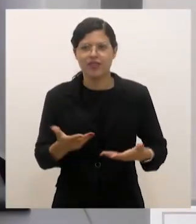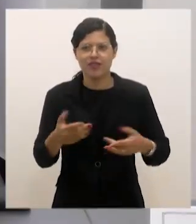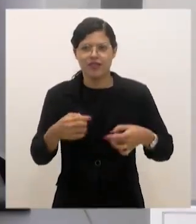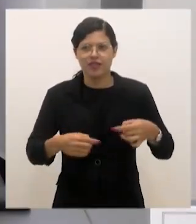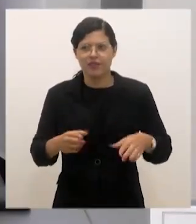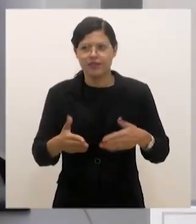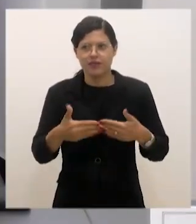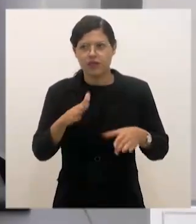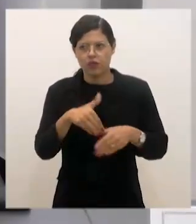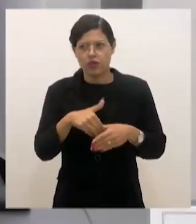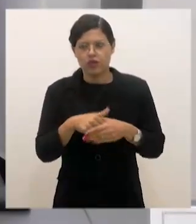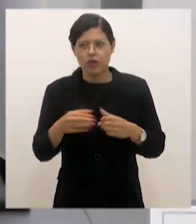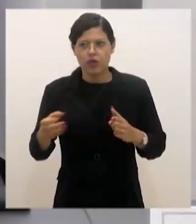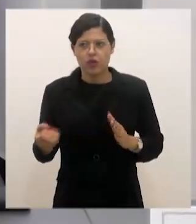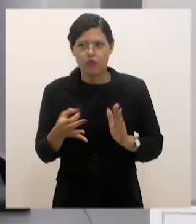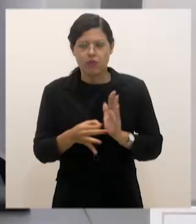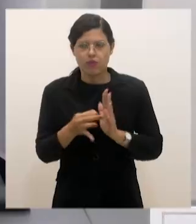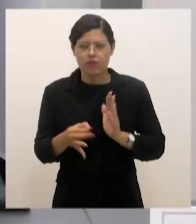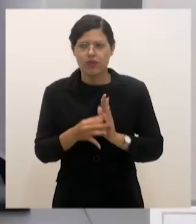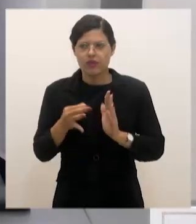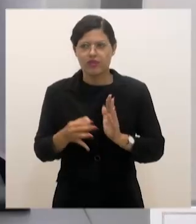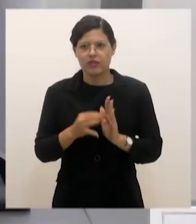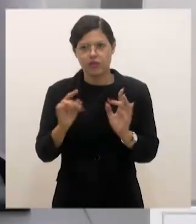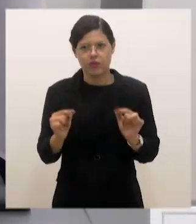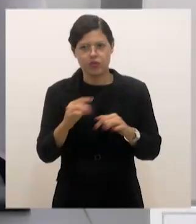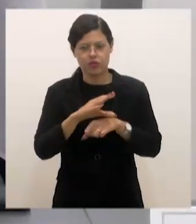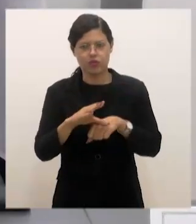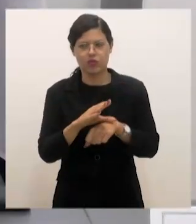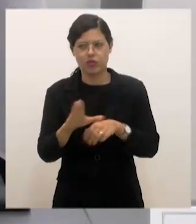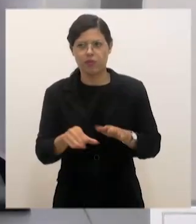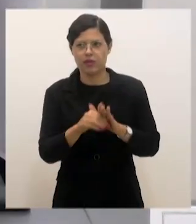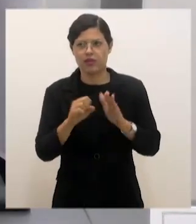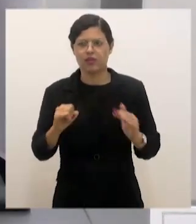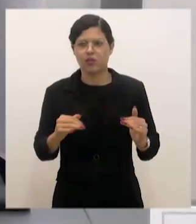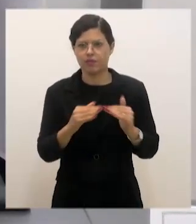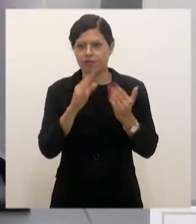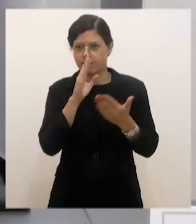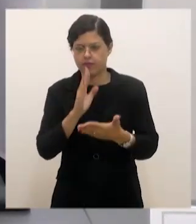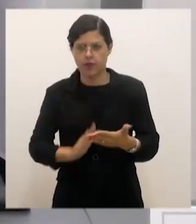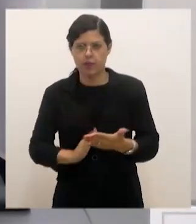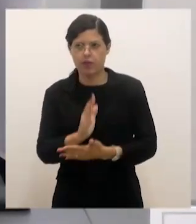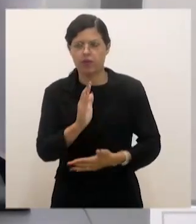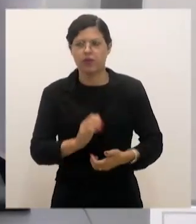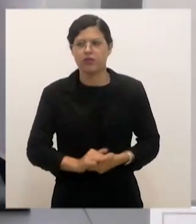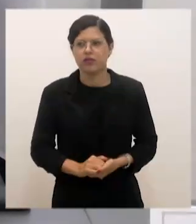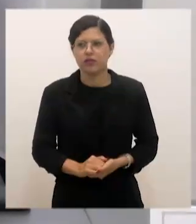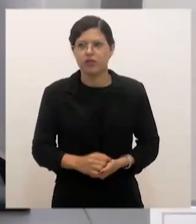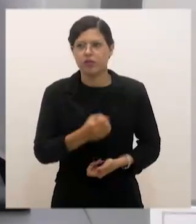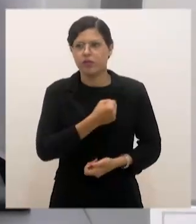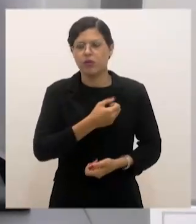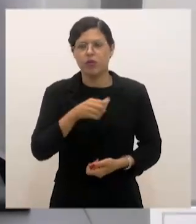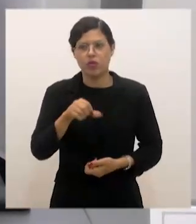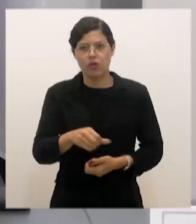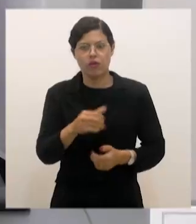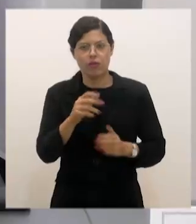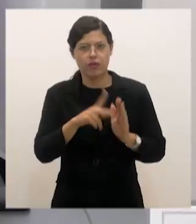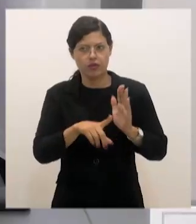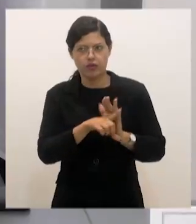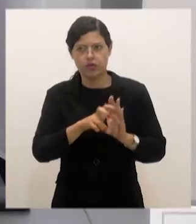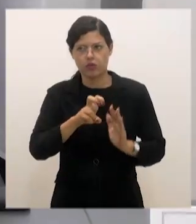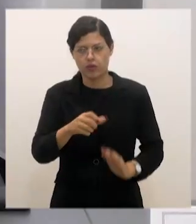votação, o novo parecer retificado pelo relator pela constitucionalidade com emendas. Senhores que aprovam, permaneçam como estão. Aprovado. 9 da pauta. Projeto de